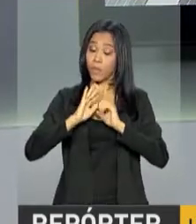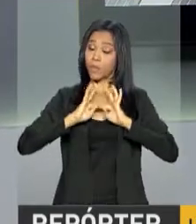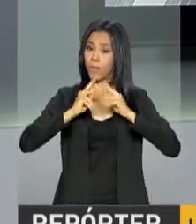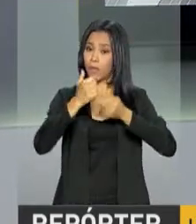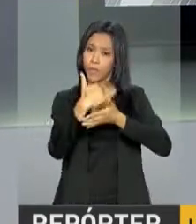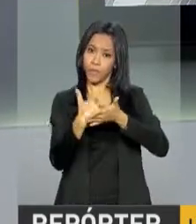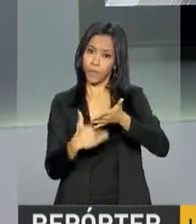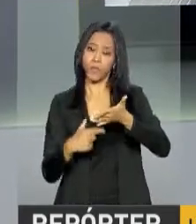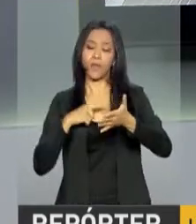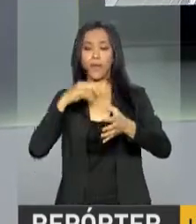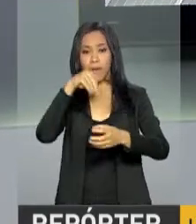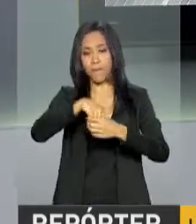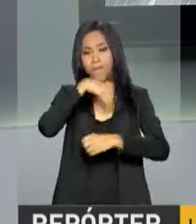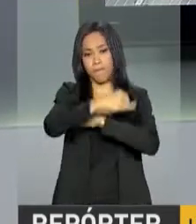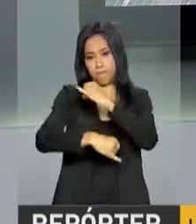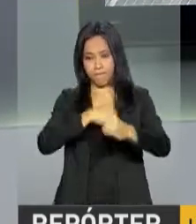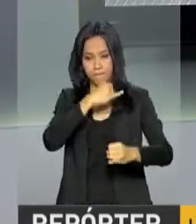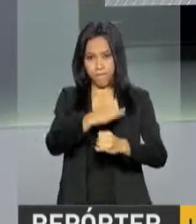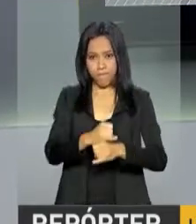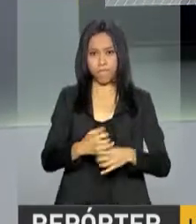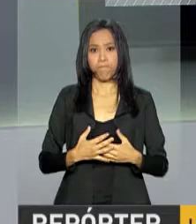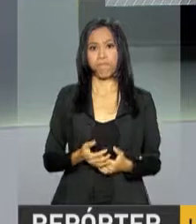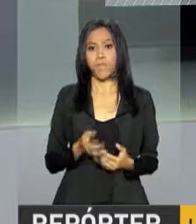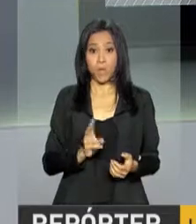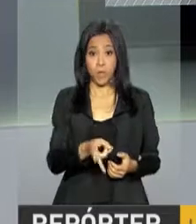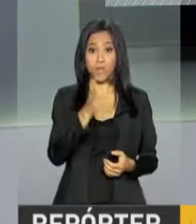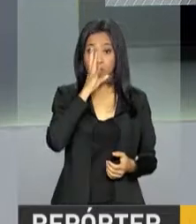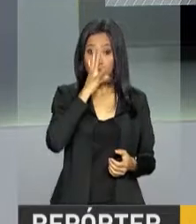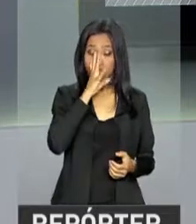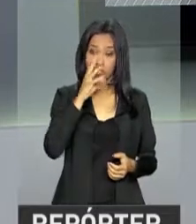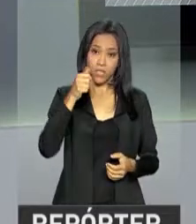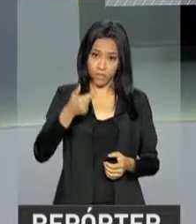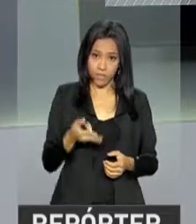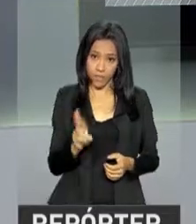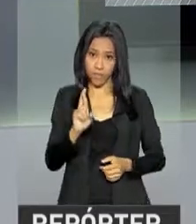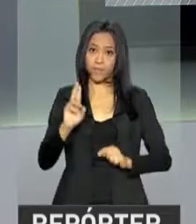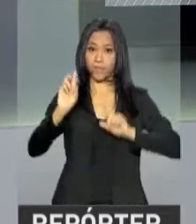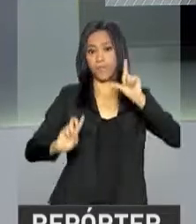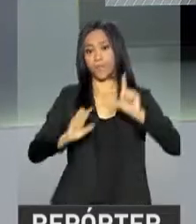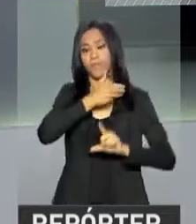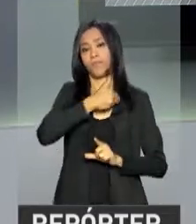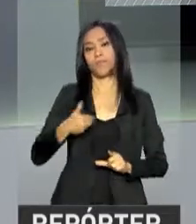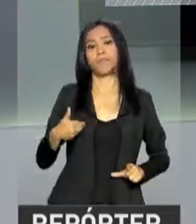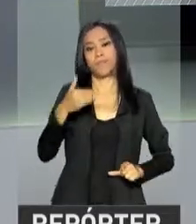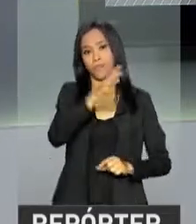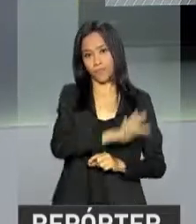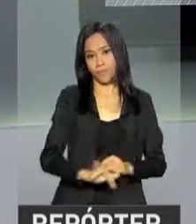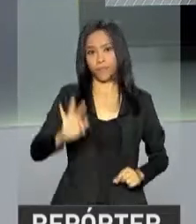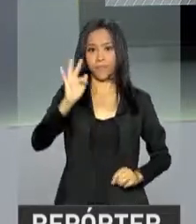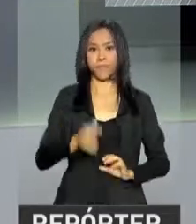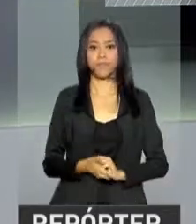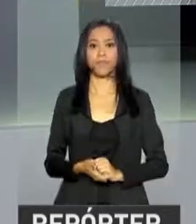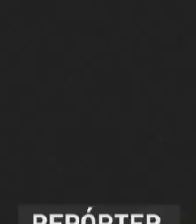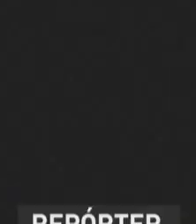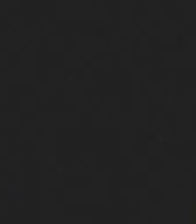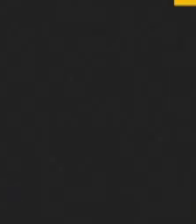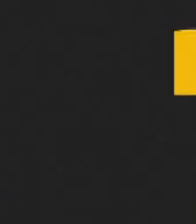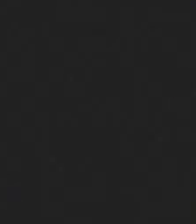também está na página da nbr na internet continue com a gente na nbr a tv do governo federal